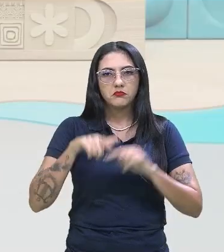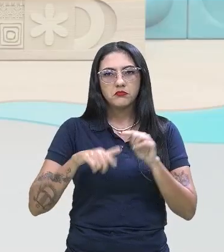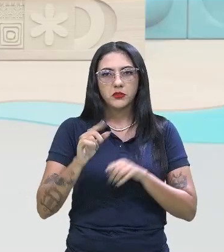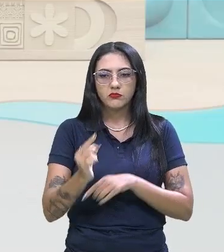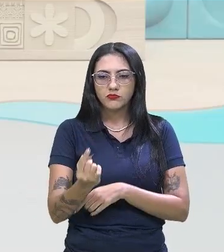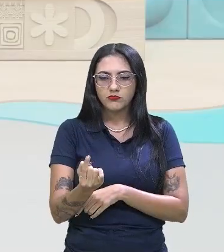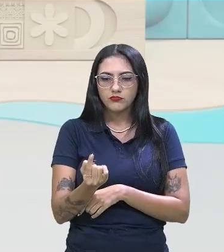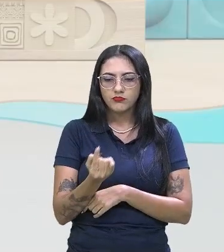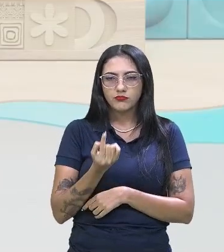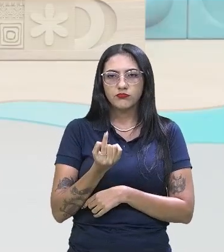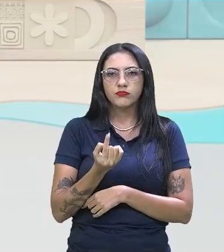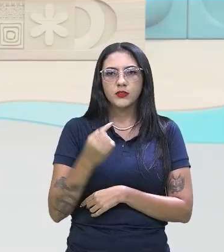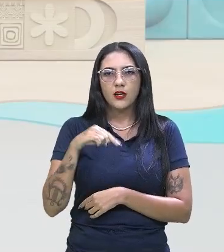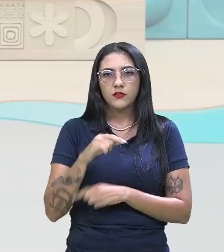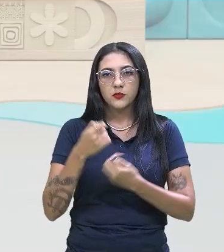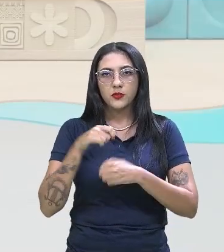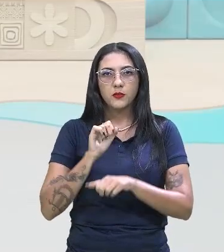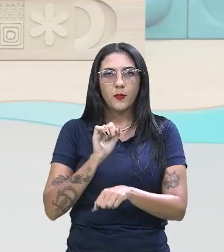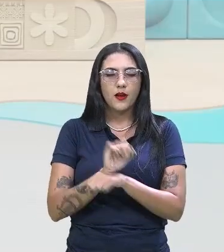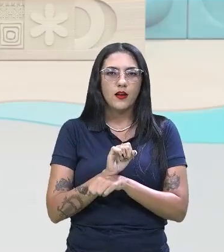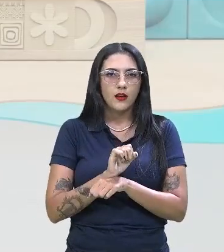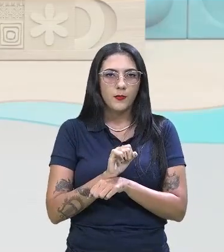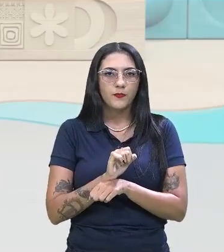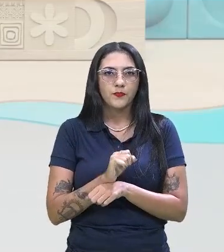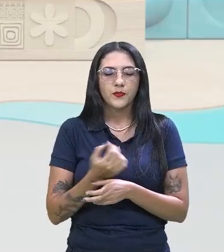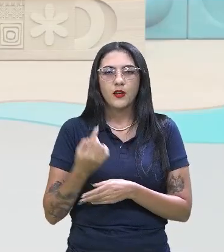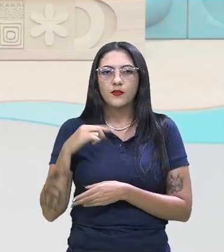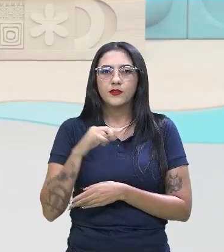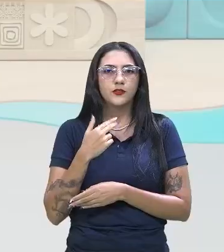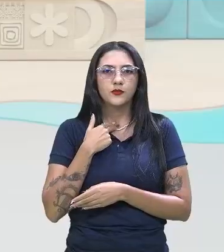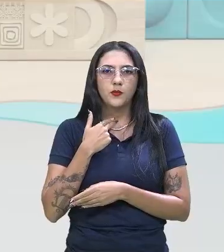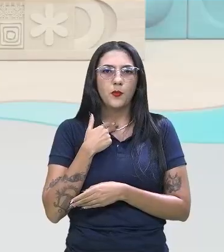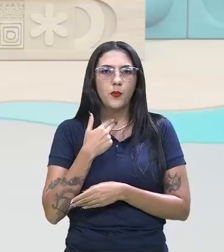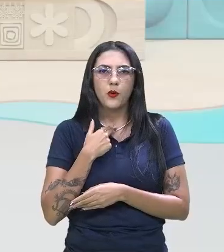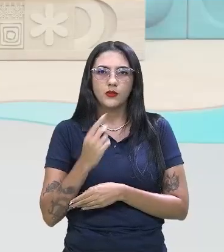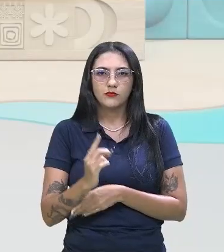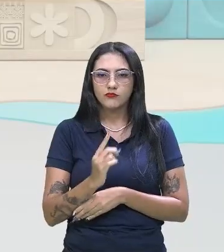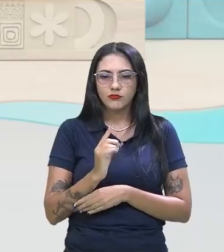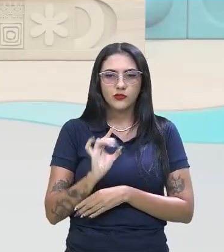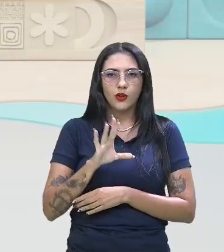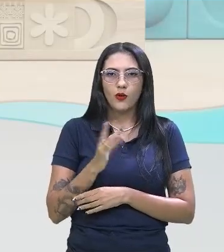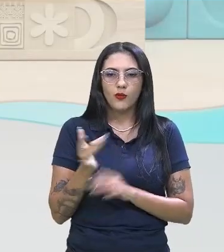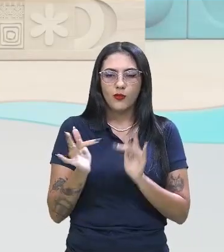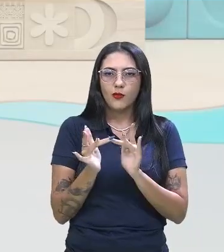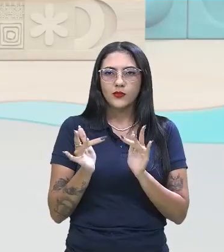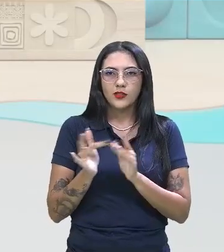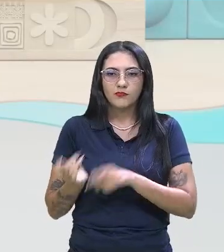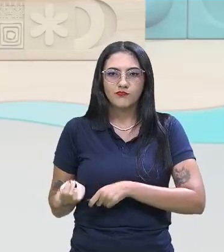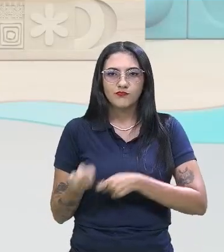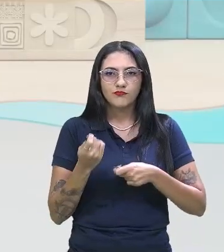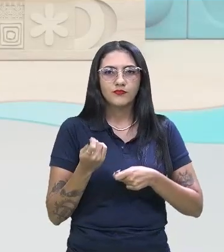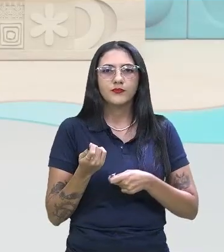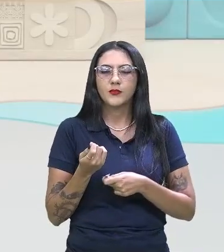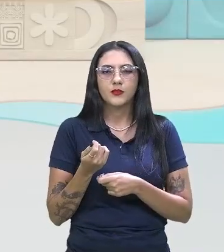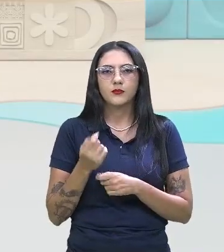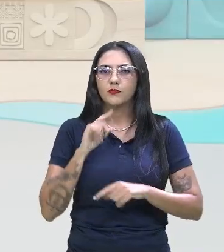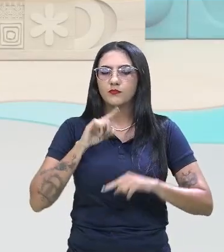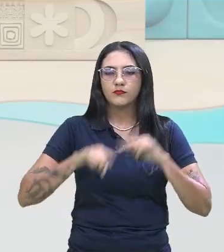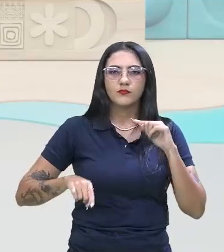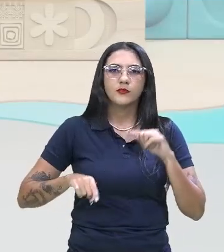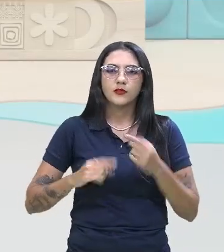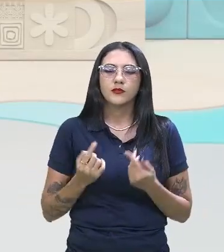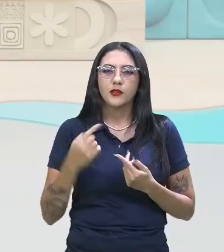o movimento e desacelera. Você não pode receber ela batendo, porque senão ela vai ricochetear. Então